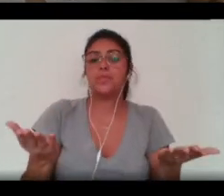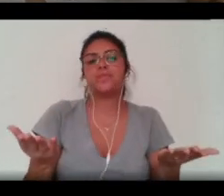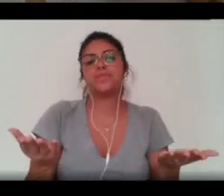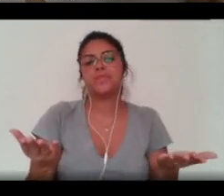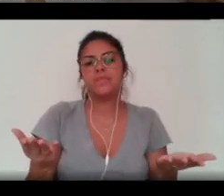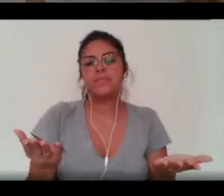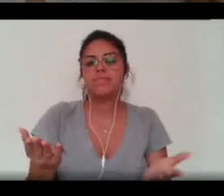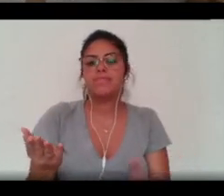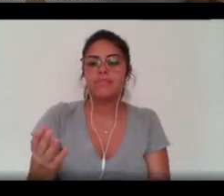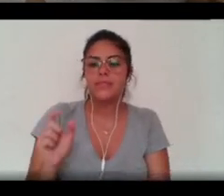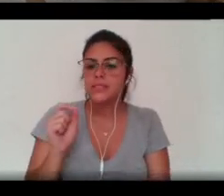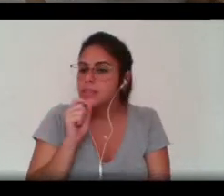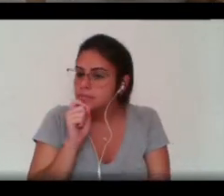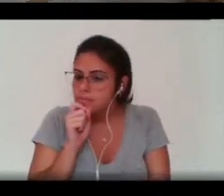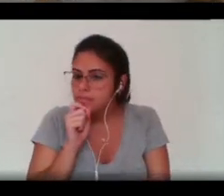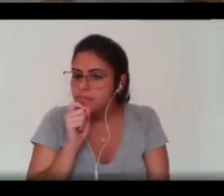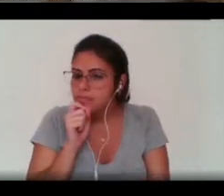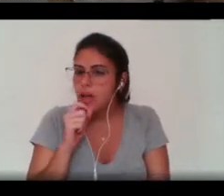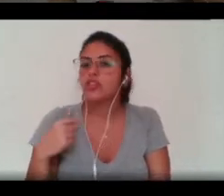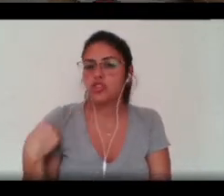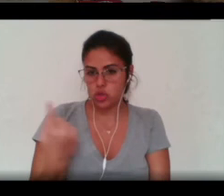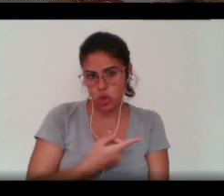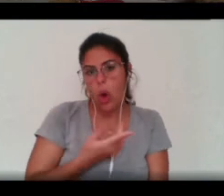pode encerrar por aqui?